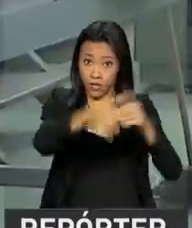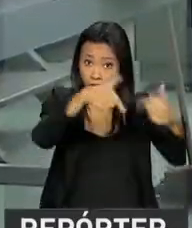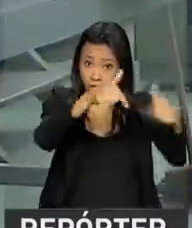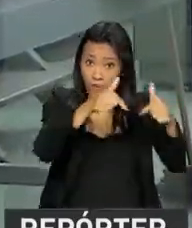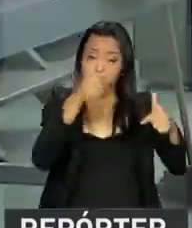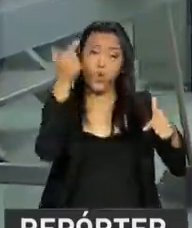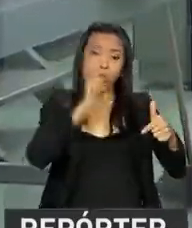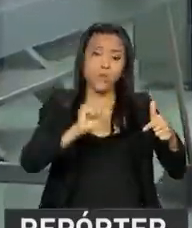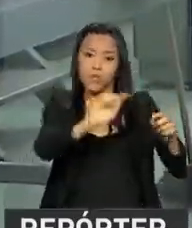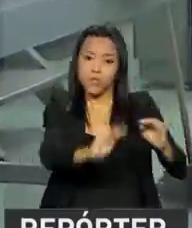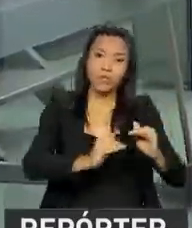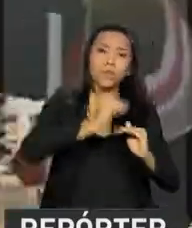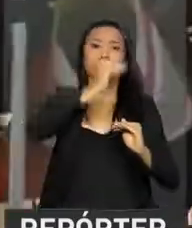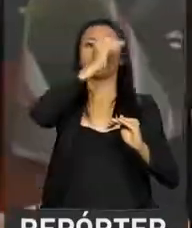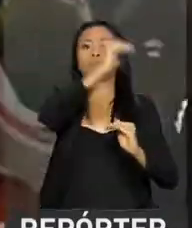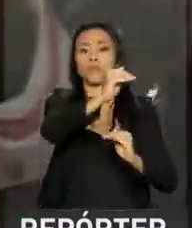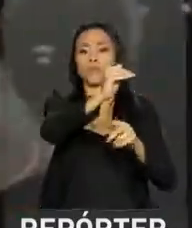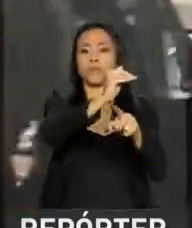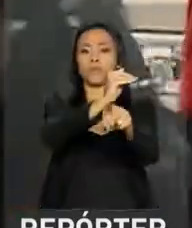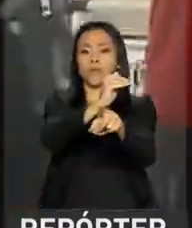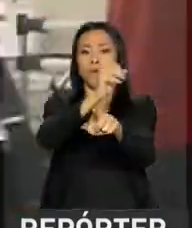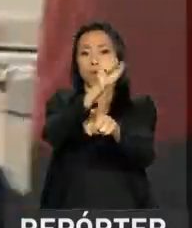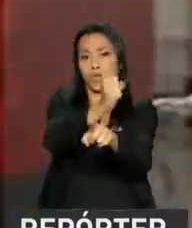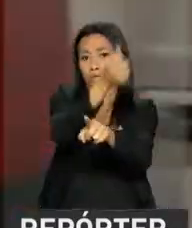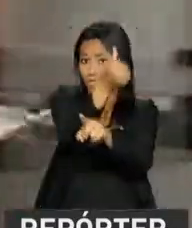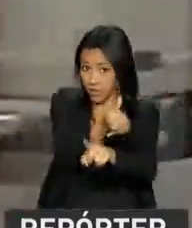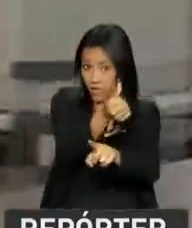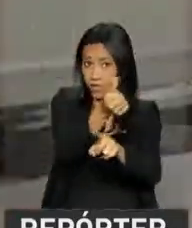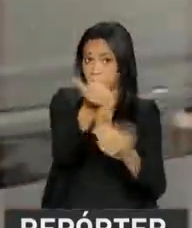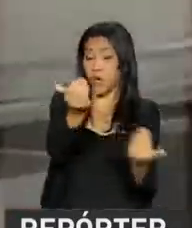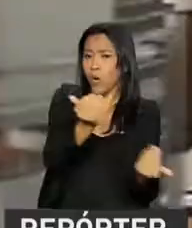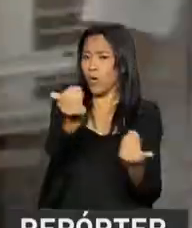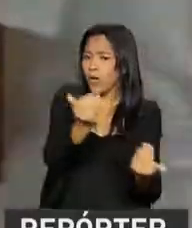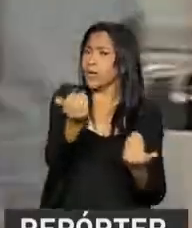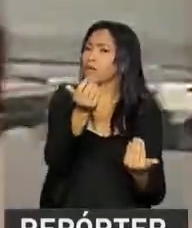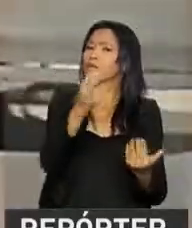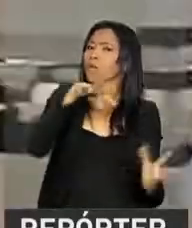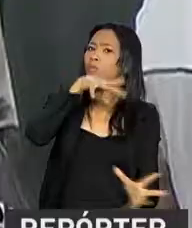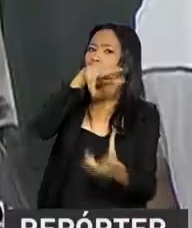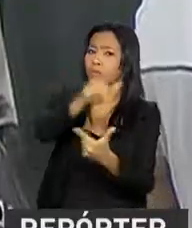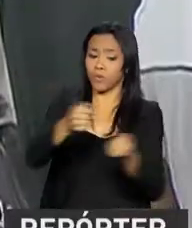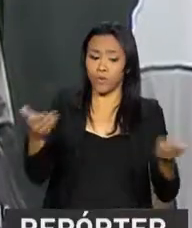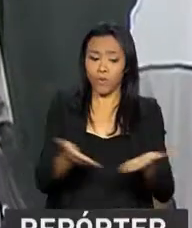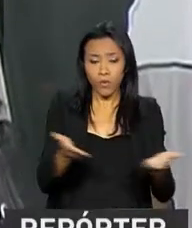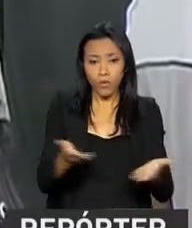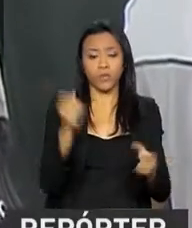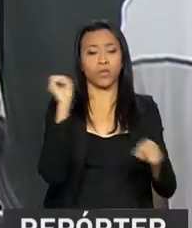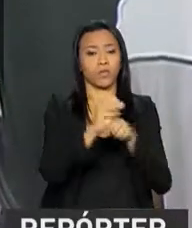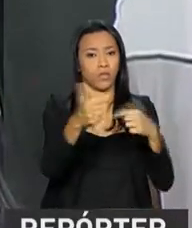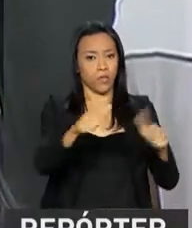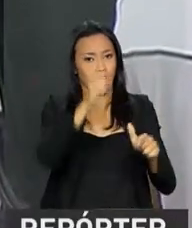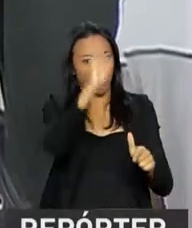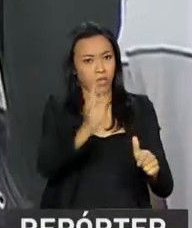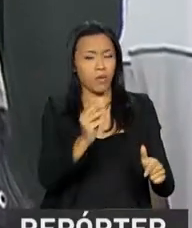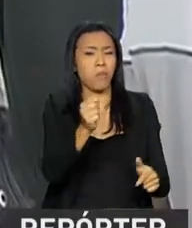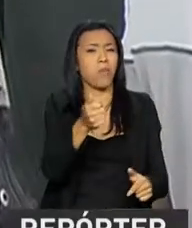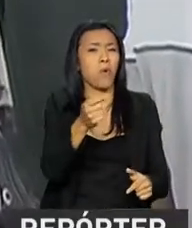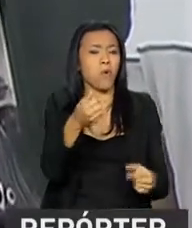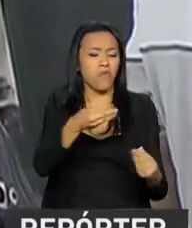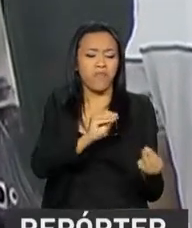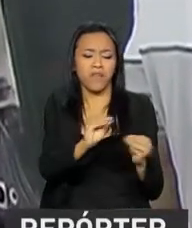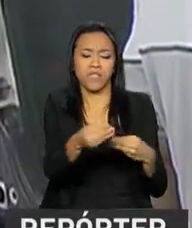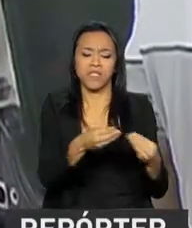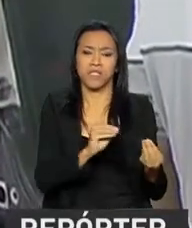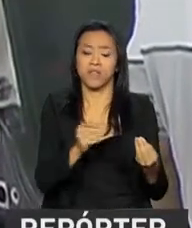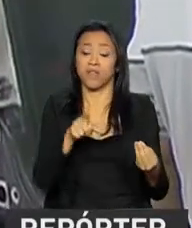à posição número 86. Em comparações internacionais, hoje o mercado de trabalho brasileiro é pouco flexível, tem